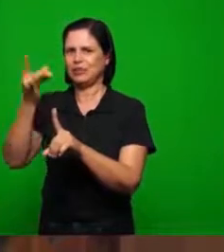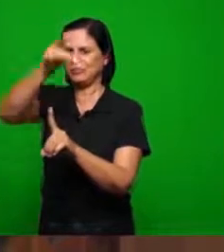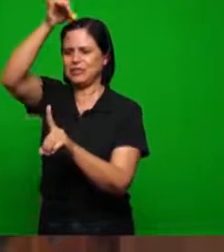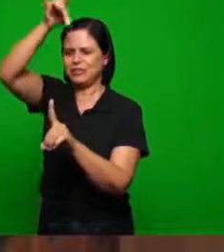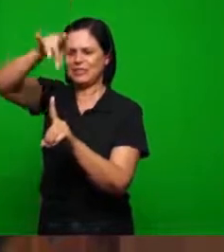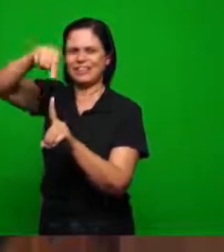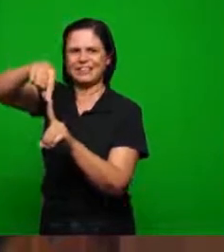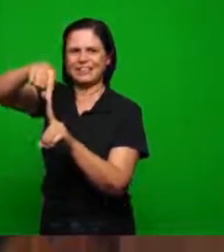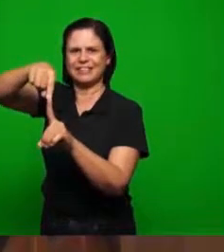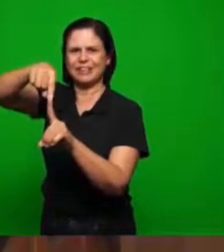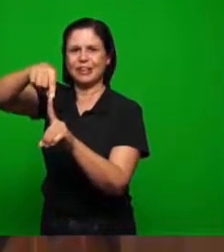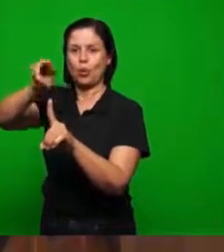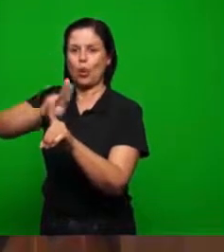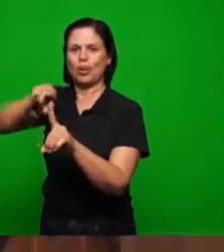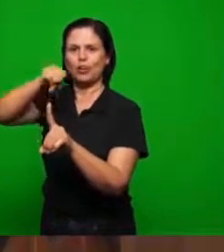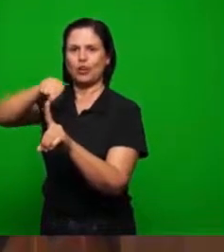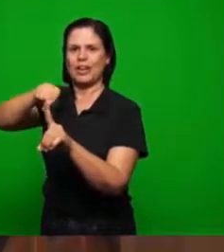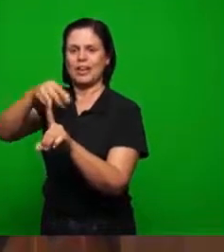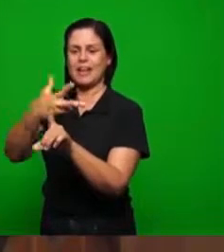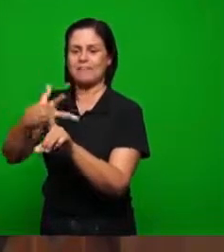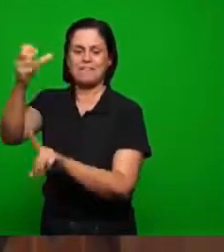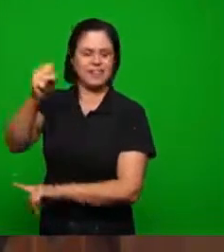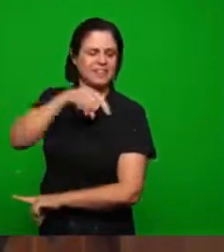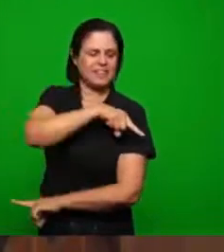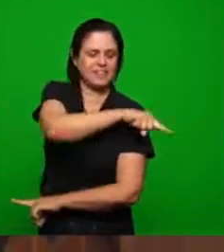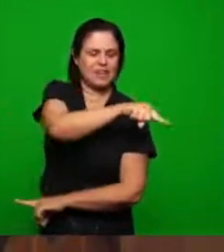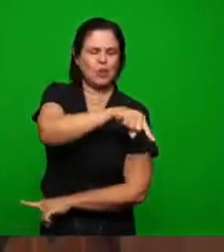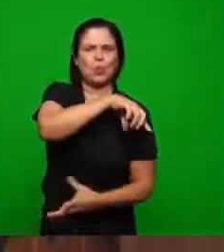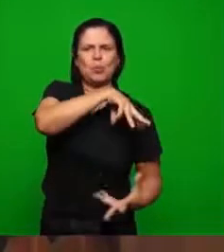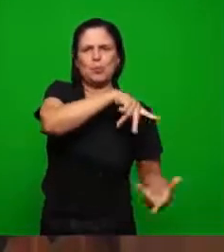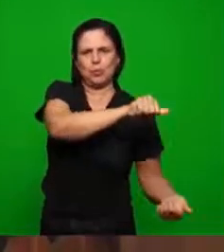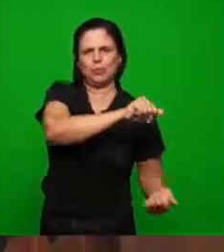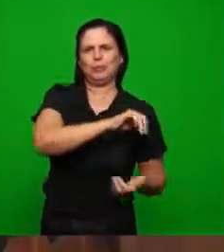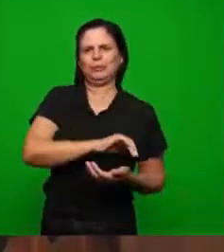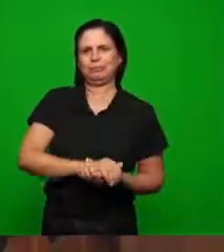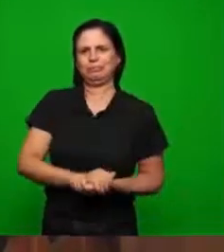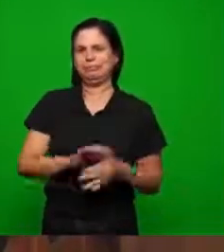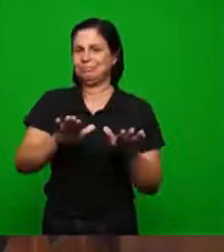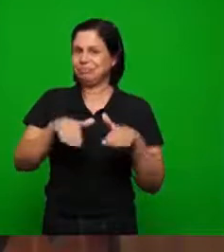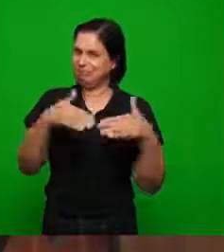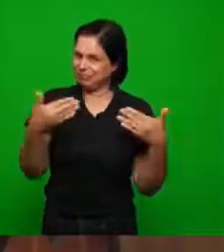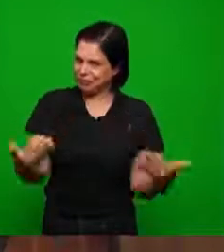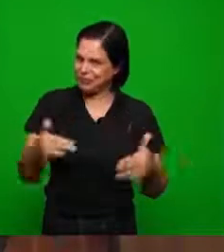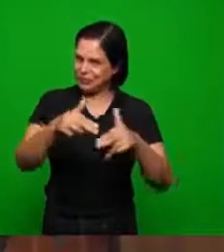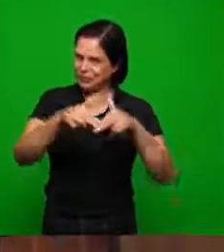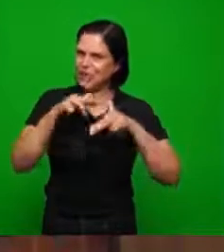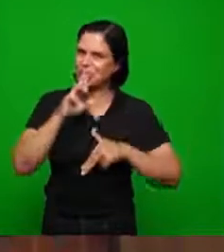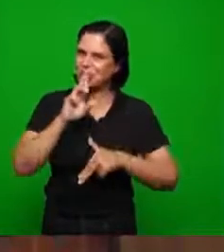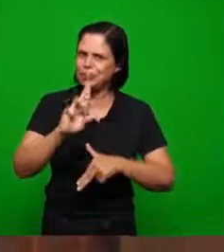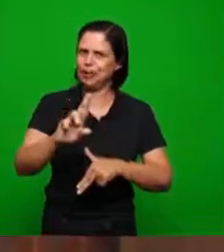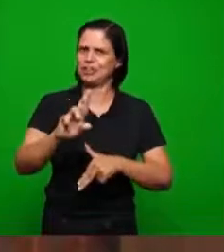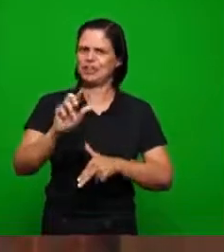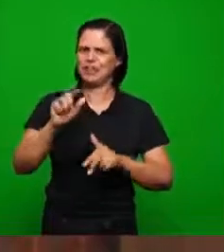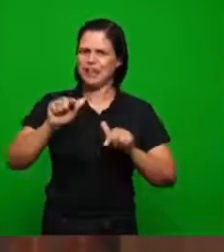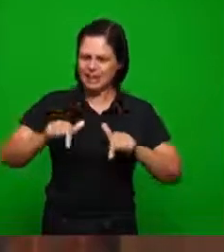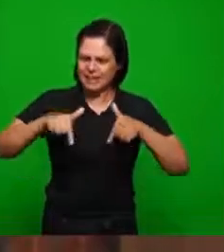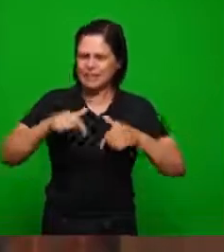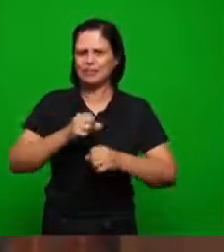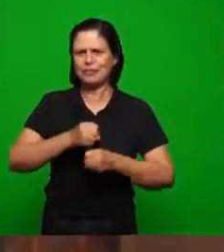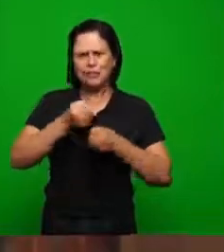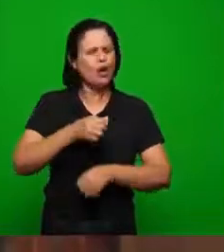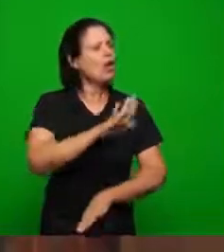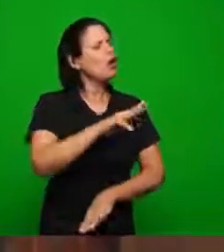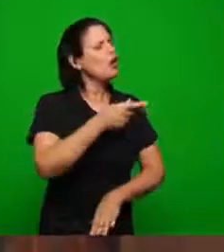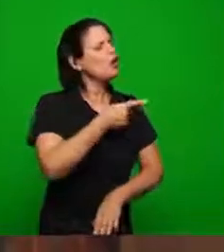E esse homem está aí. Por isso que a resposta, o Espírito de Fortaleza. E, Gilson, você está lembrado